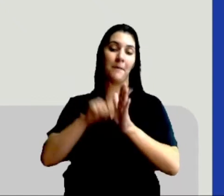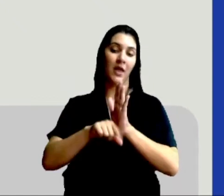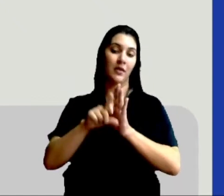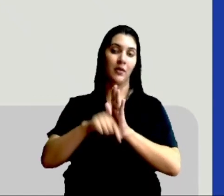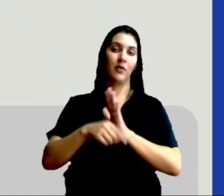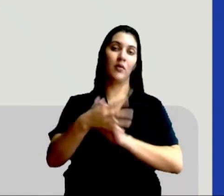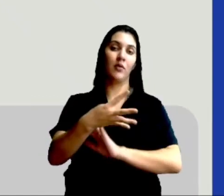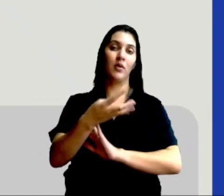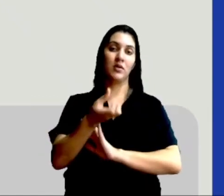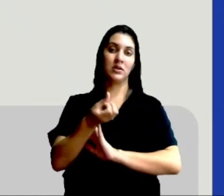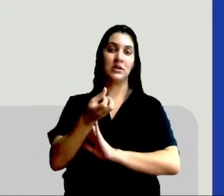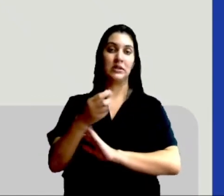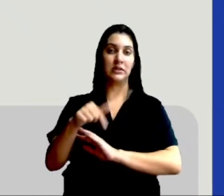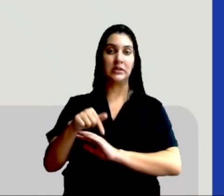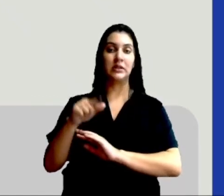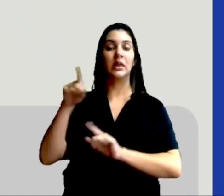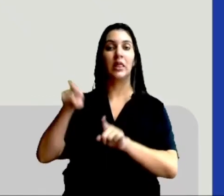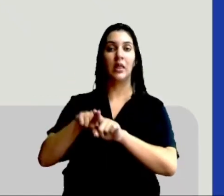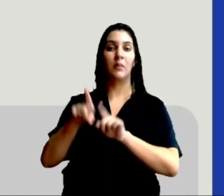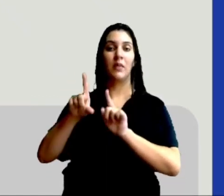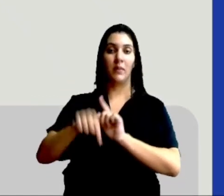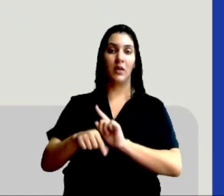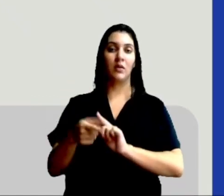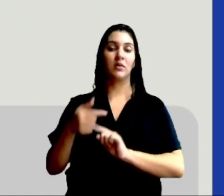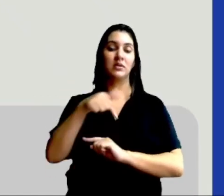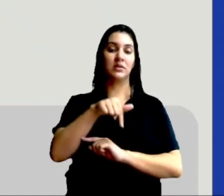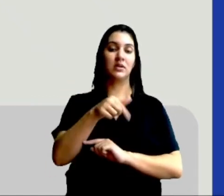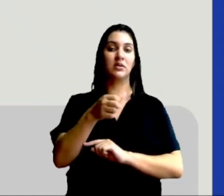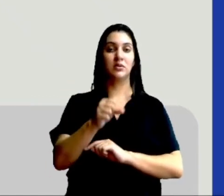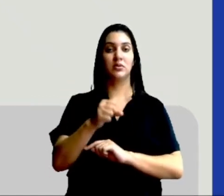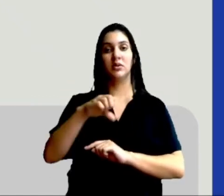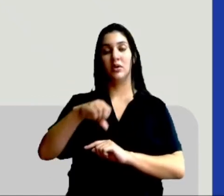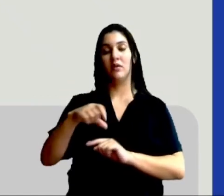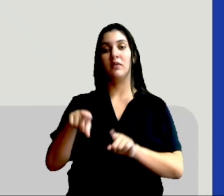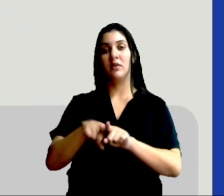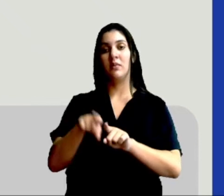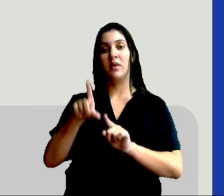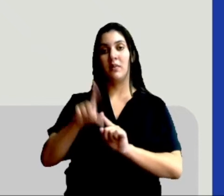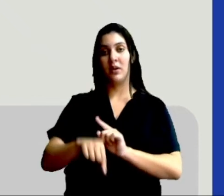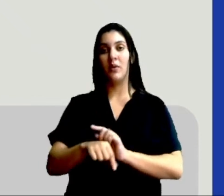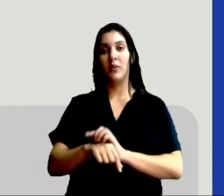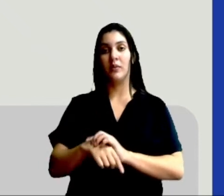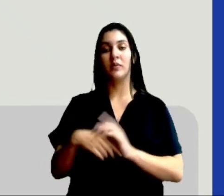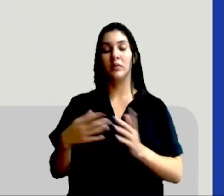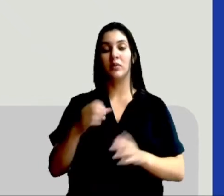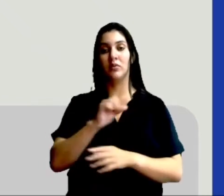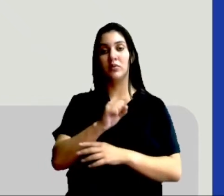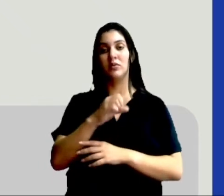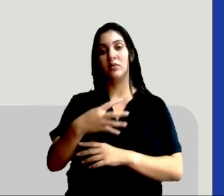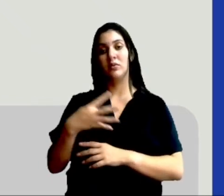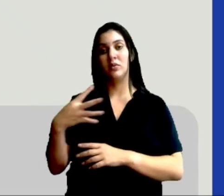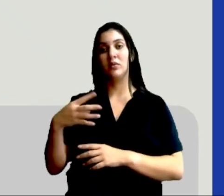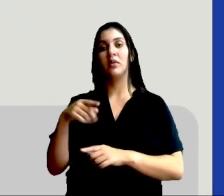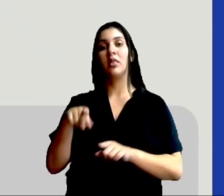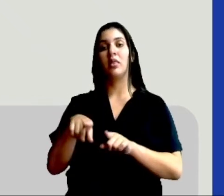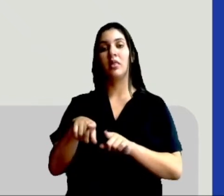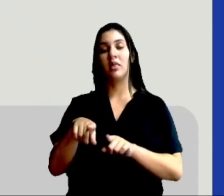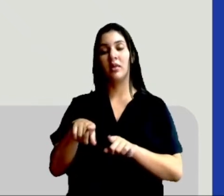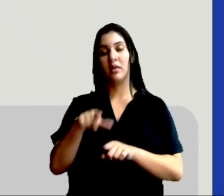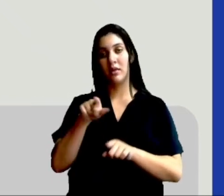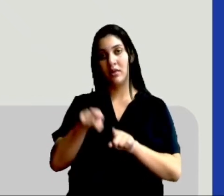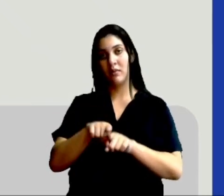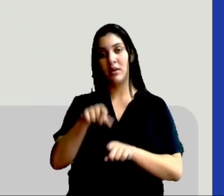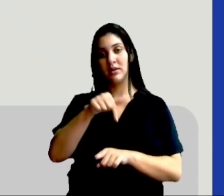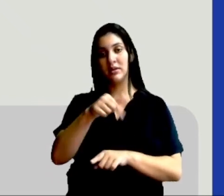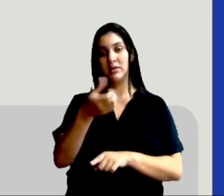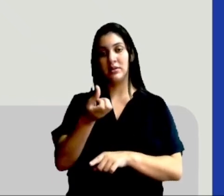997. 467 também é menor. 789 também é menor. 844 e